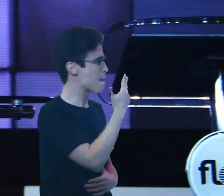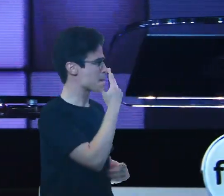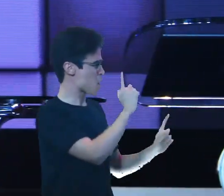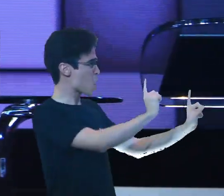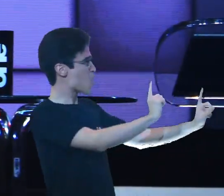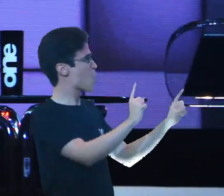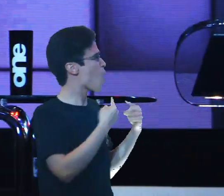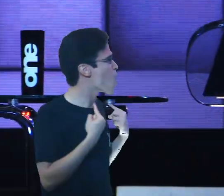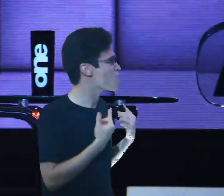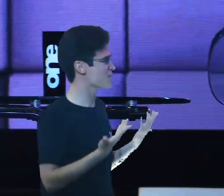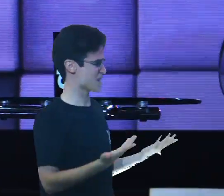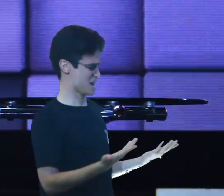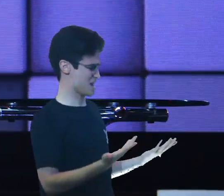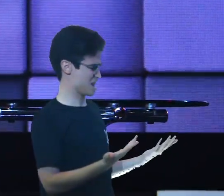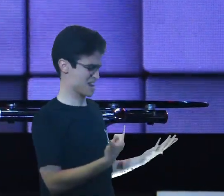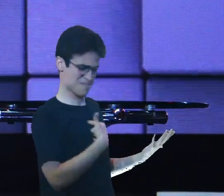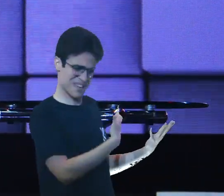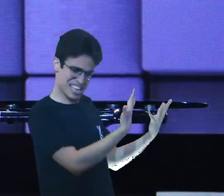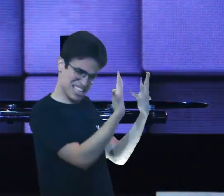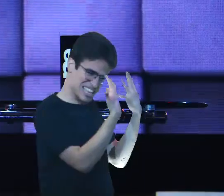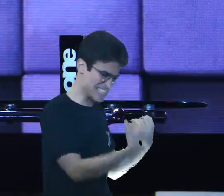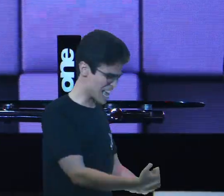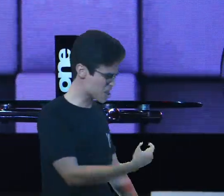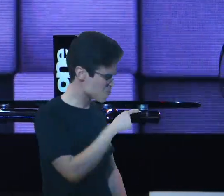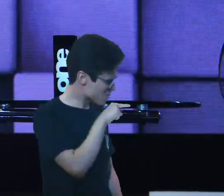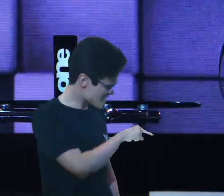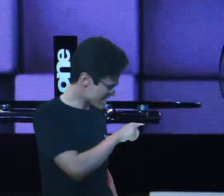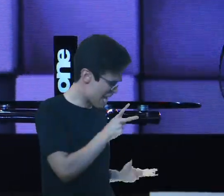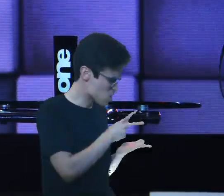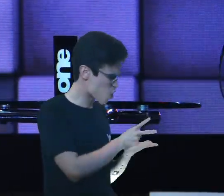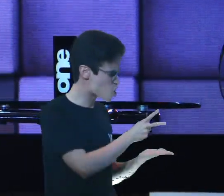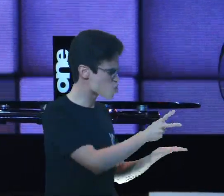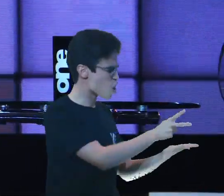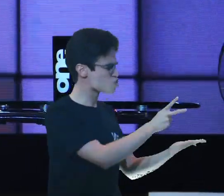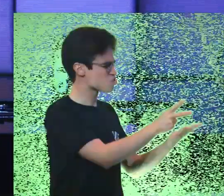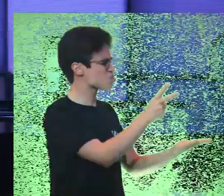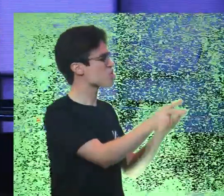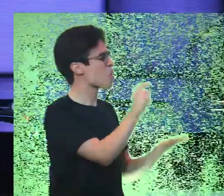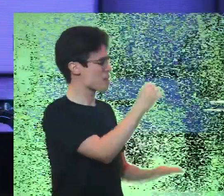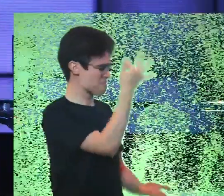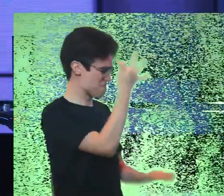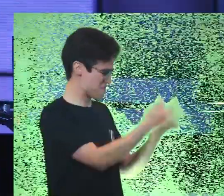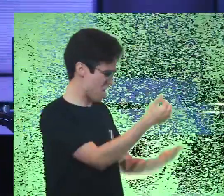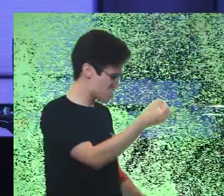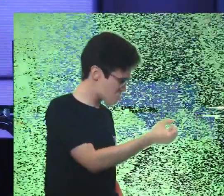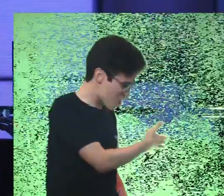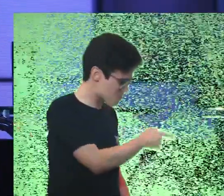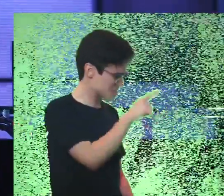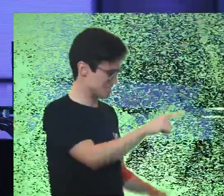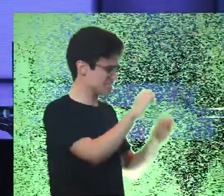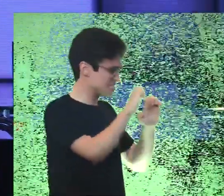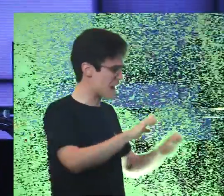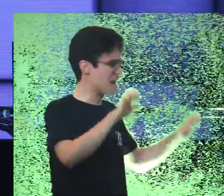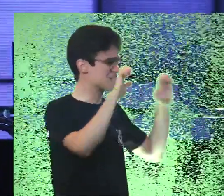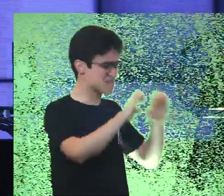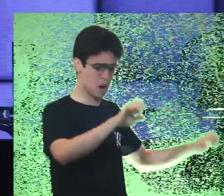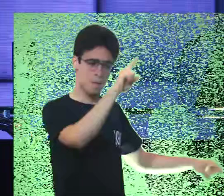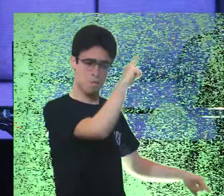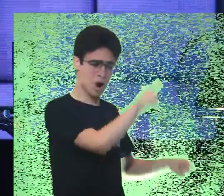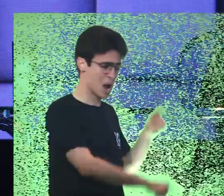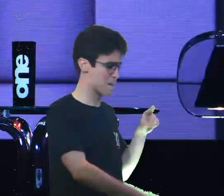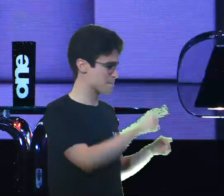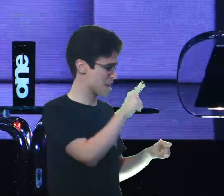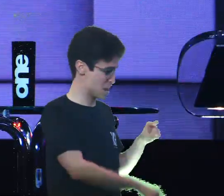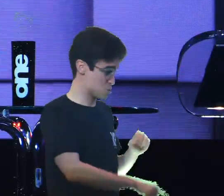nosso. E nós não admitimos que você compartilhe a sua nova fé com ninguém. E se